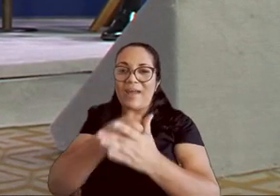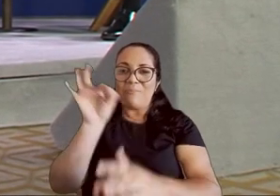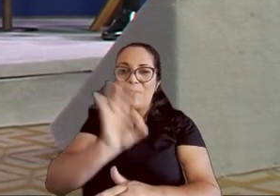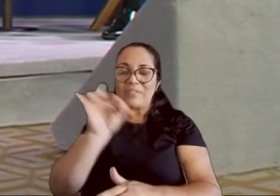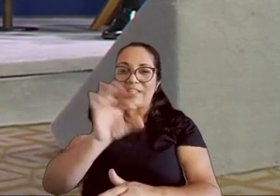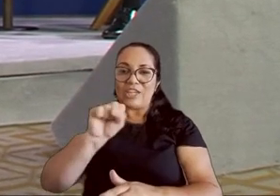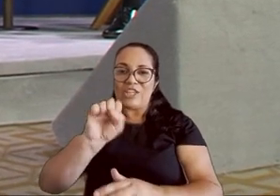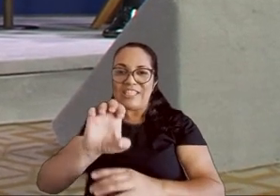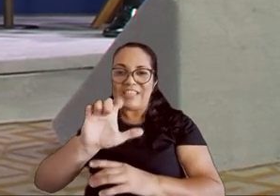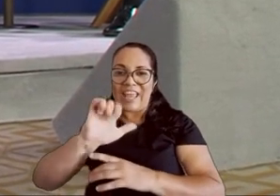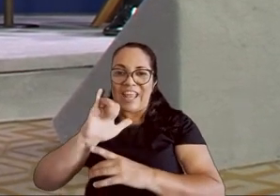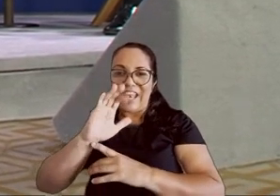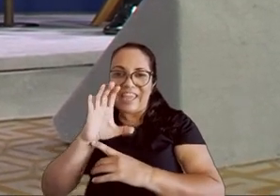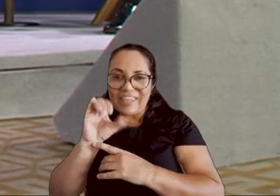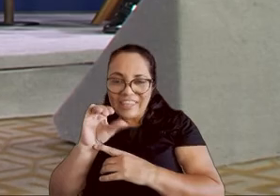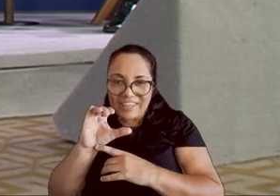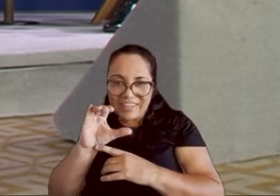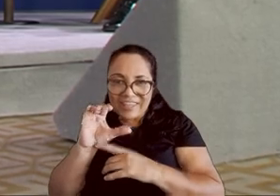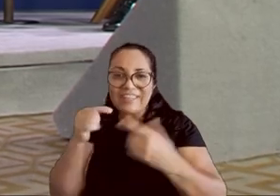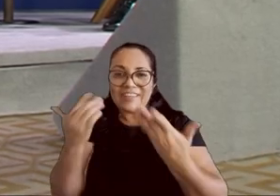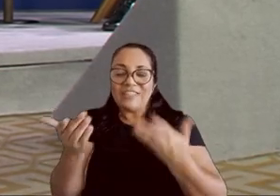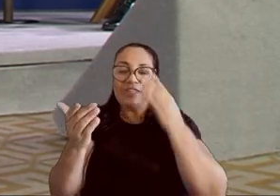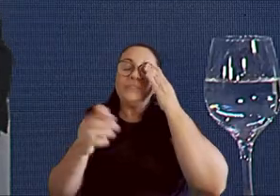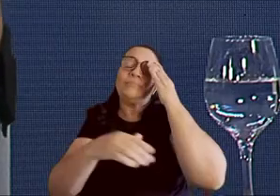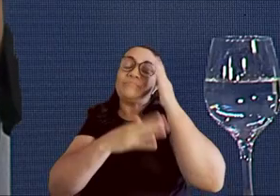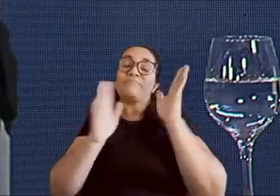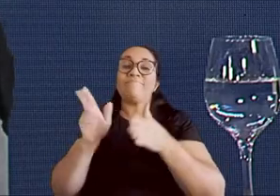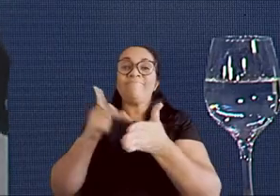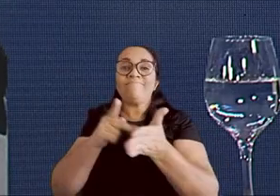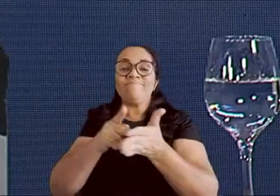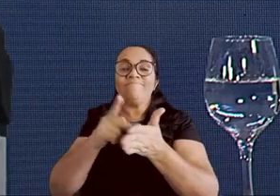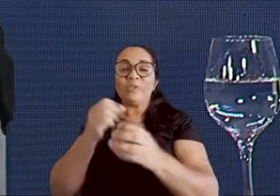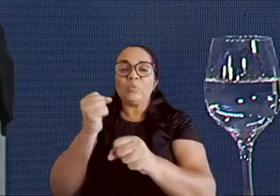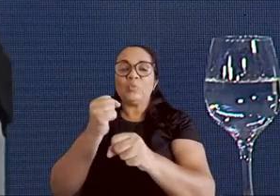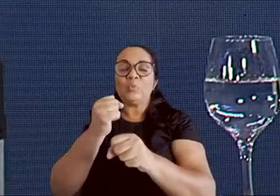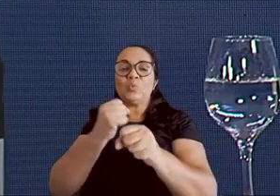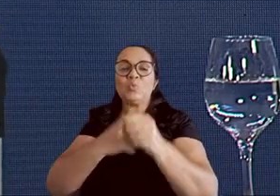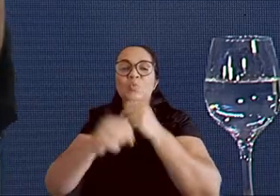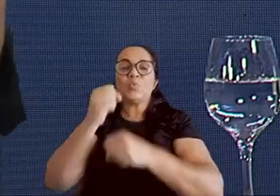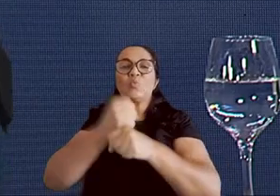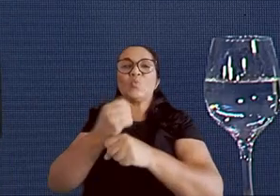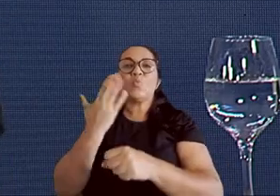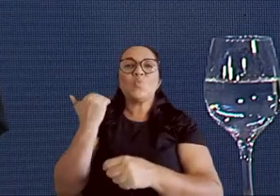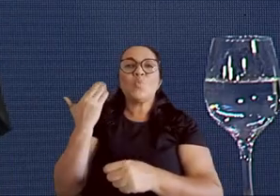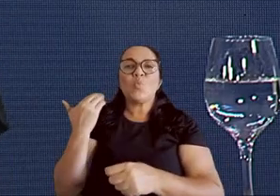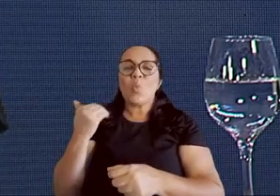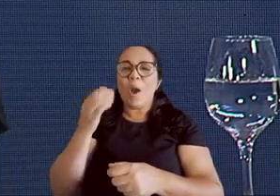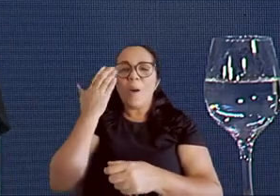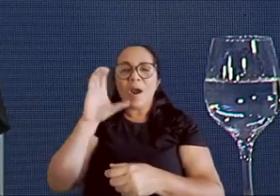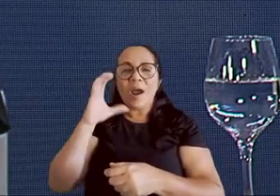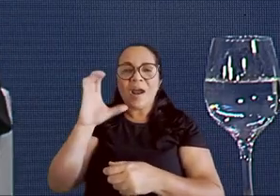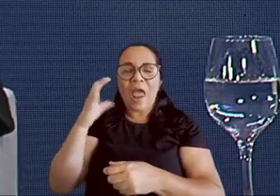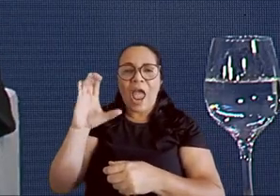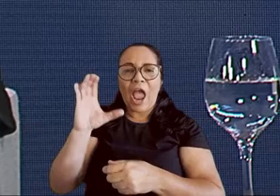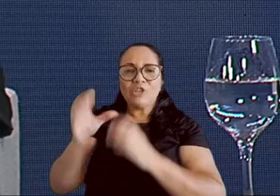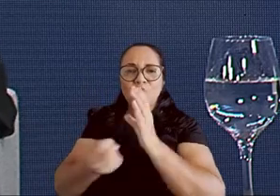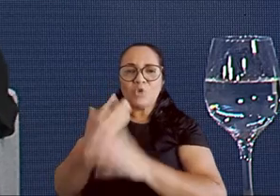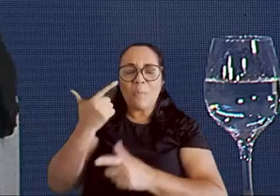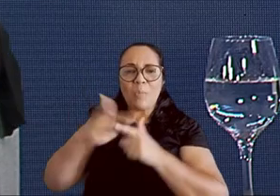né nos últimos anos a gente não teve problemas relevantes de crédito na indústria grandes nomes Né